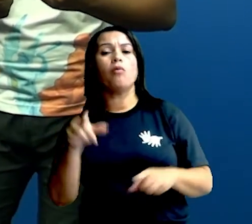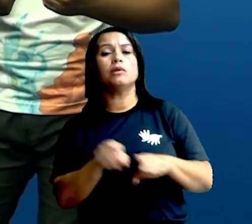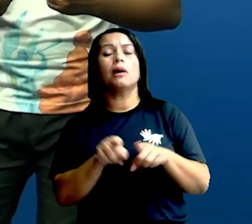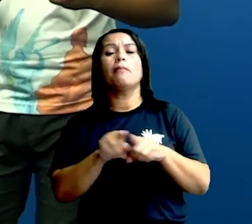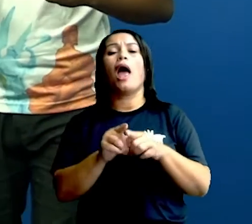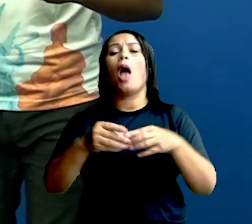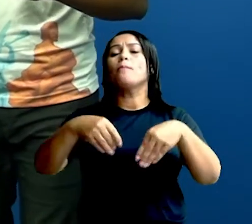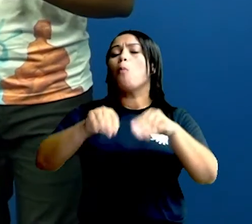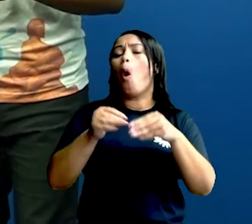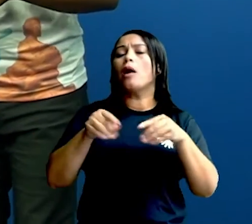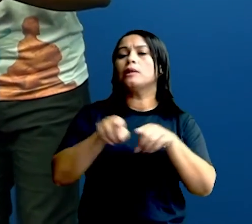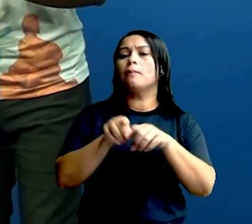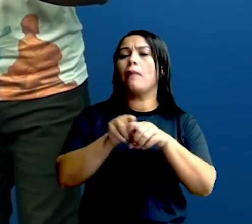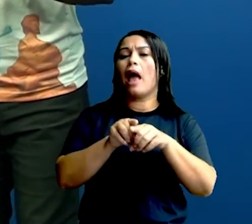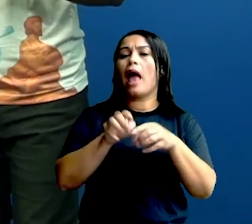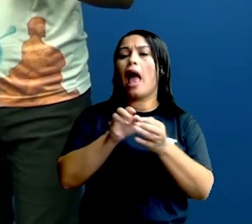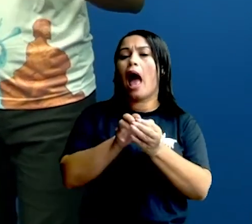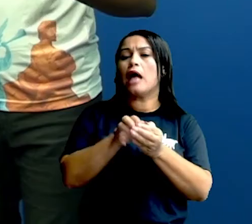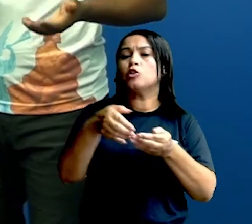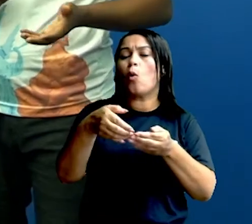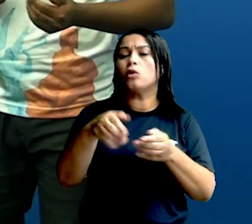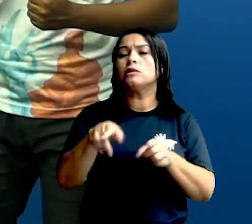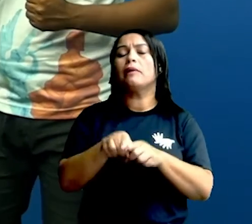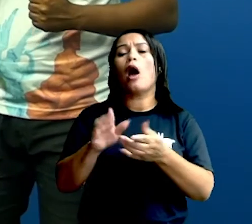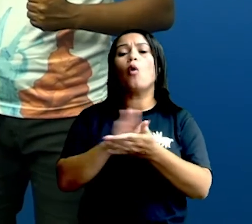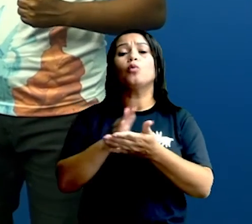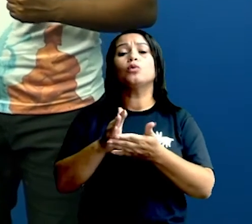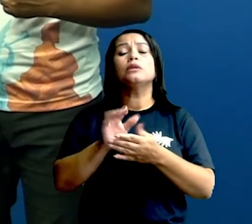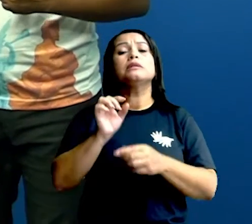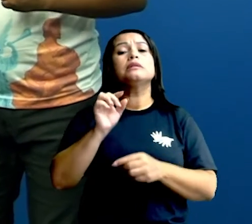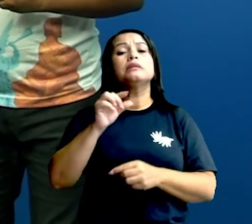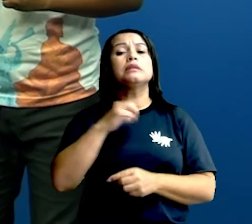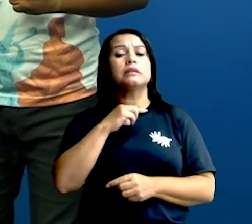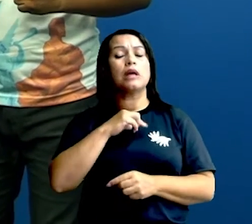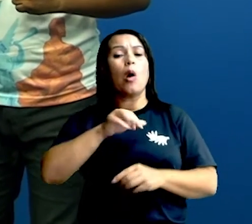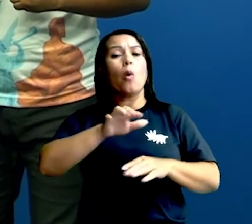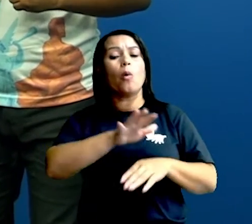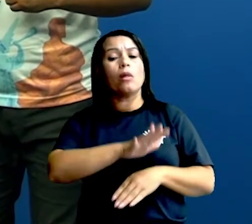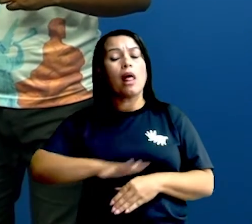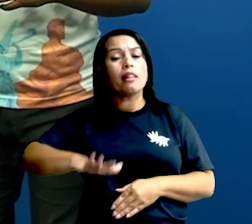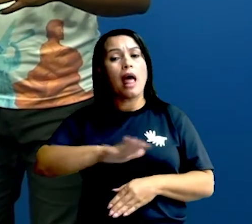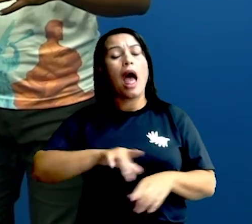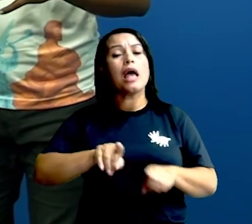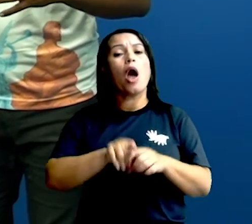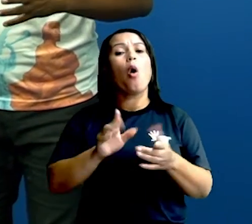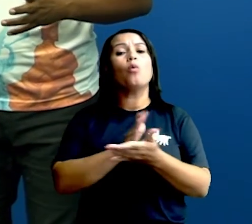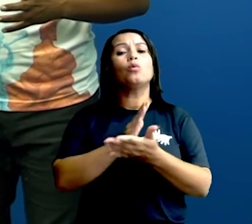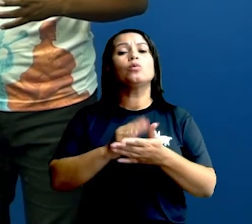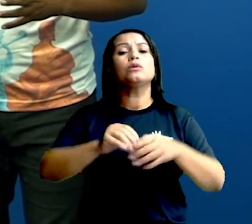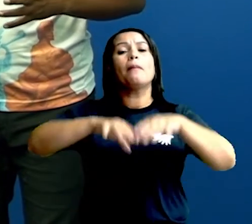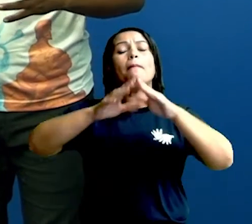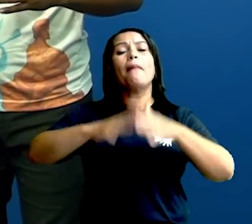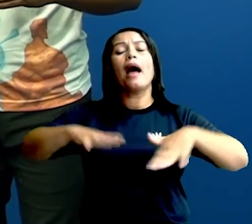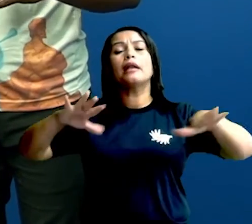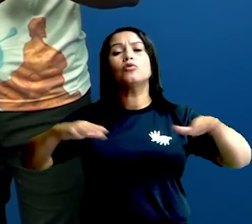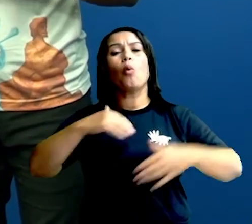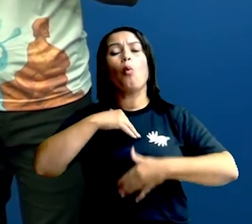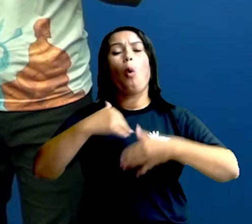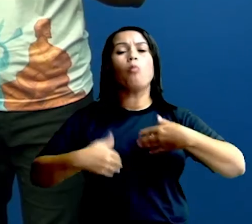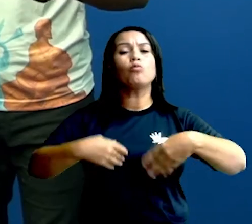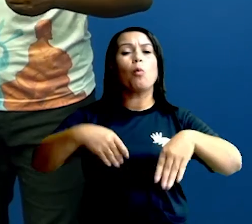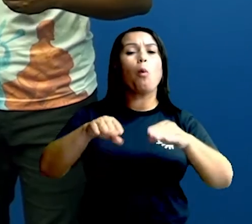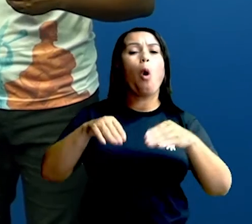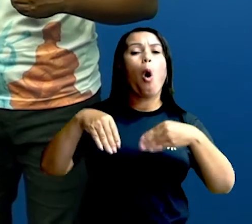as ostras, que são animais tanto terrestres quanto marinhos e possuem corpo mole, e já